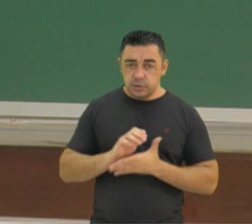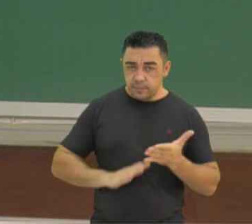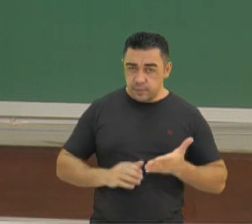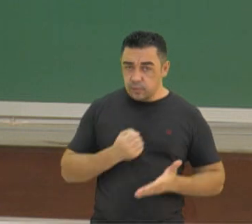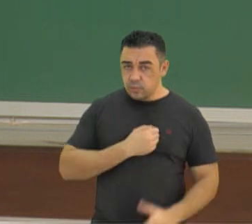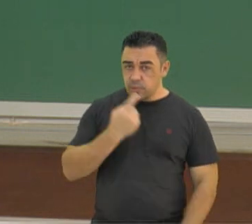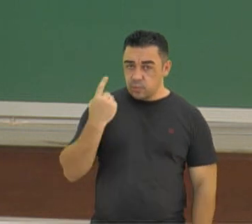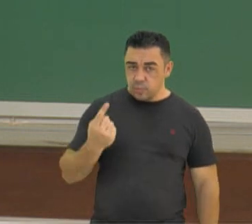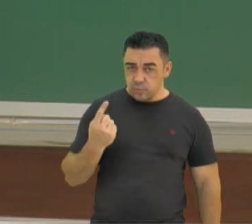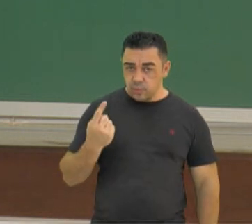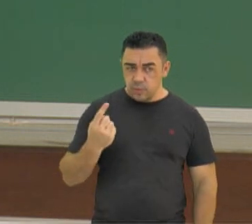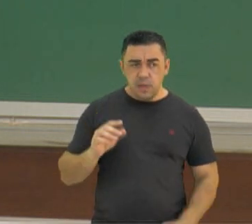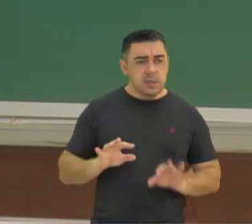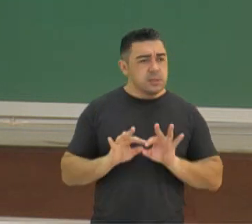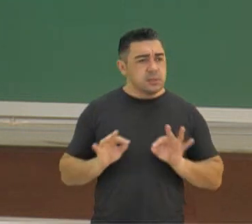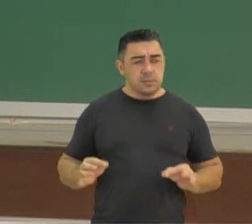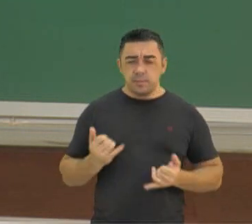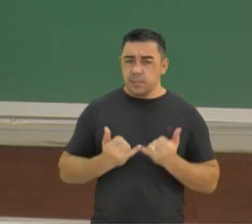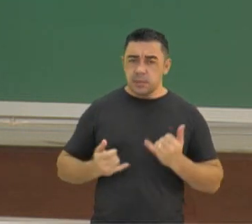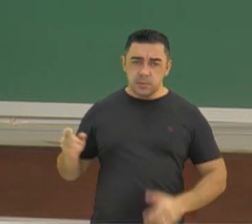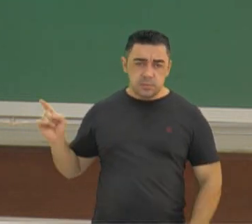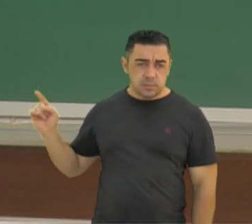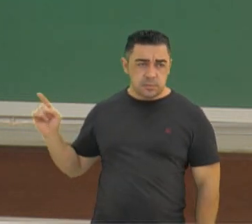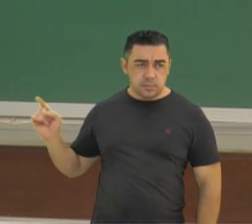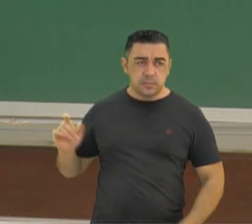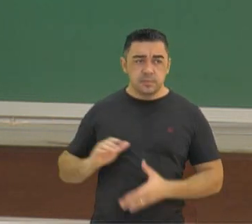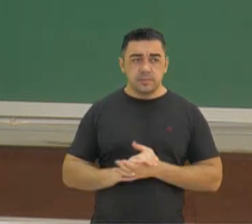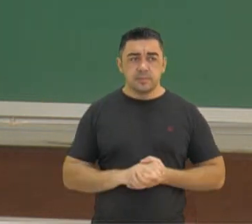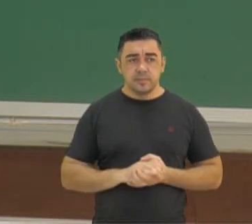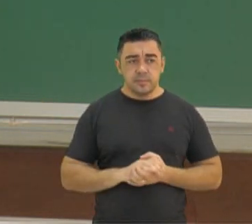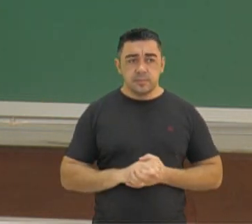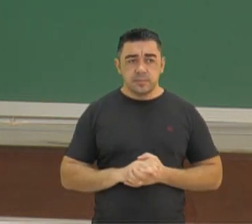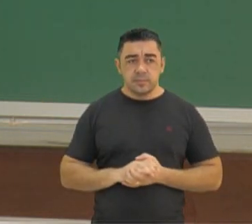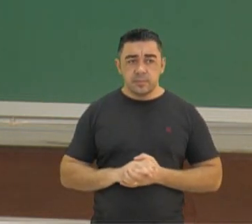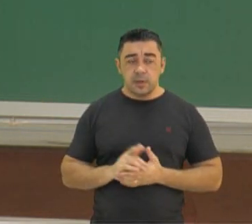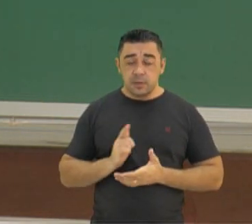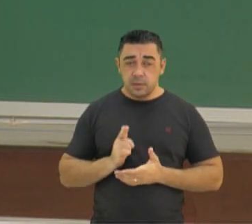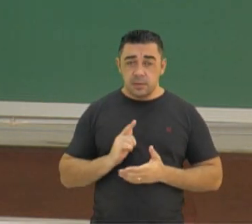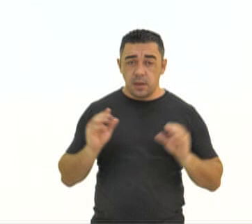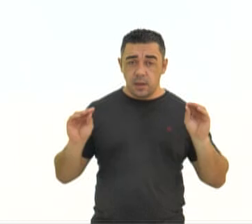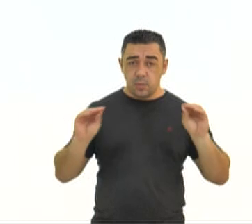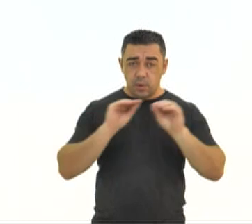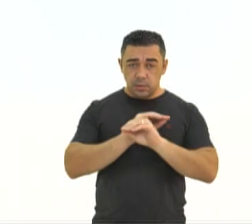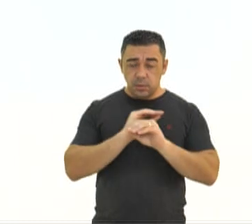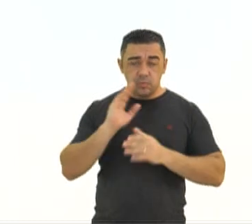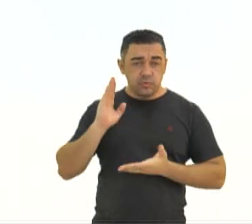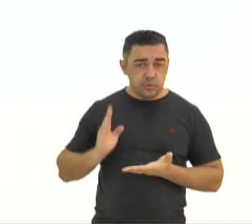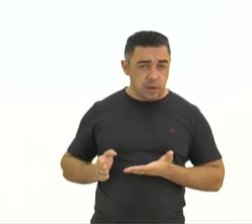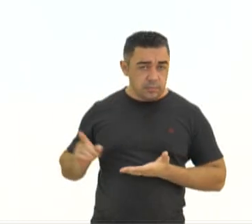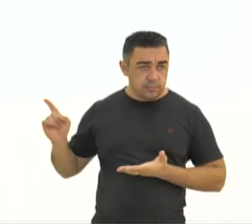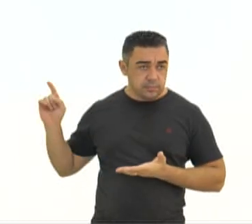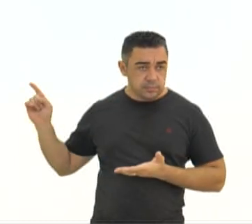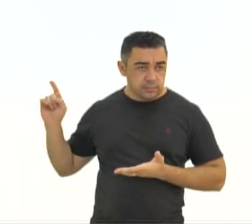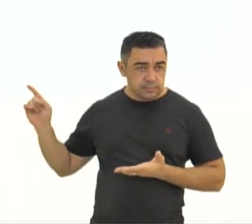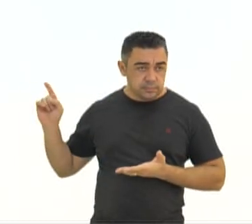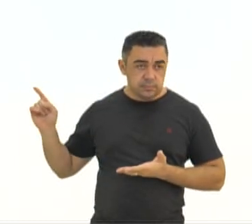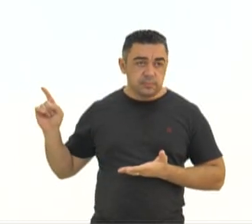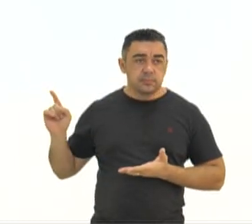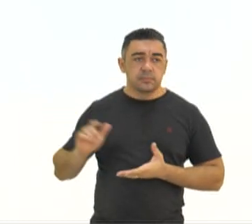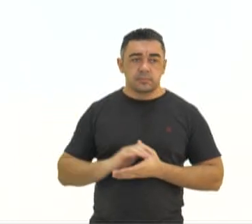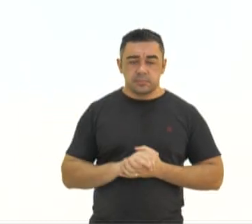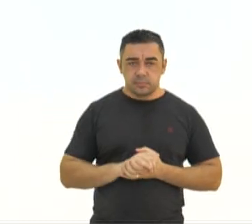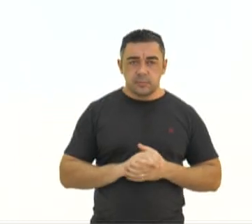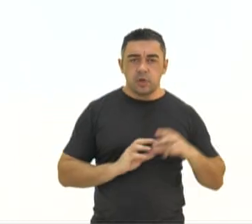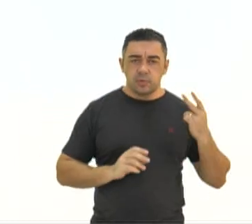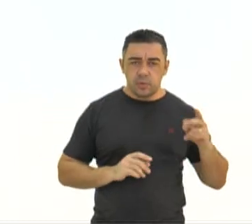nosso exercício, bem semelhante ao exemplo. Então, dada a equação linear, então temos uma equação linear novamente,